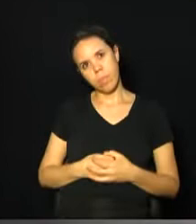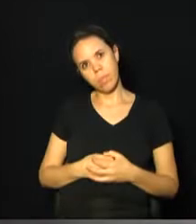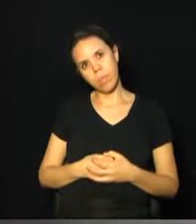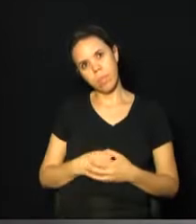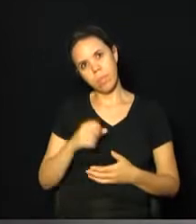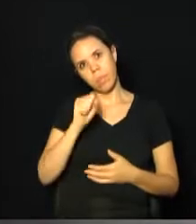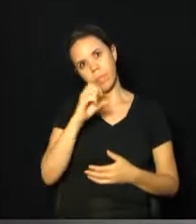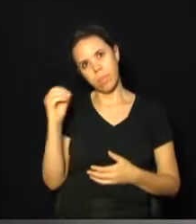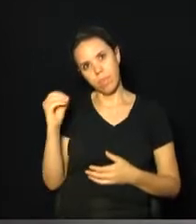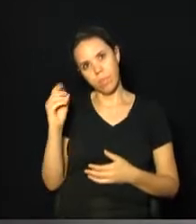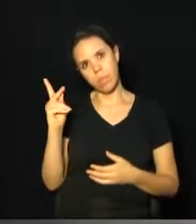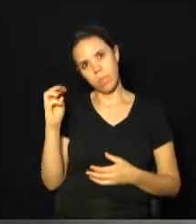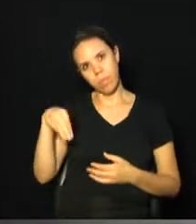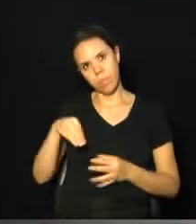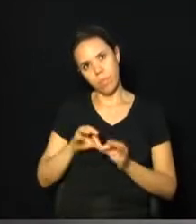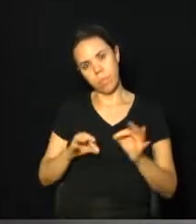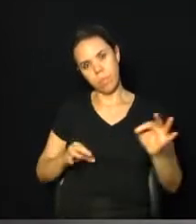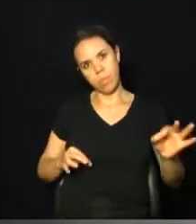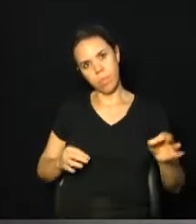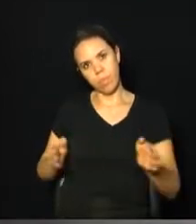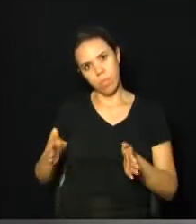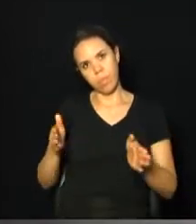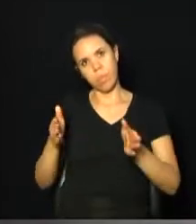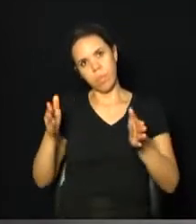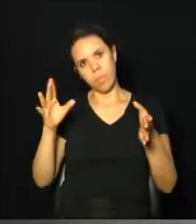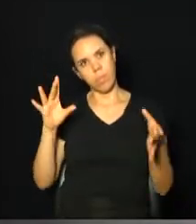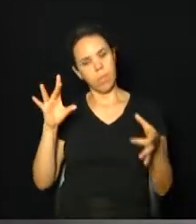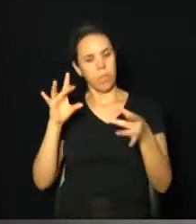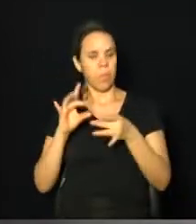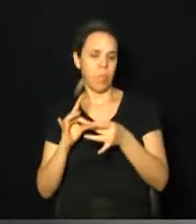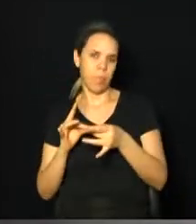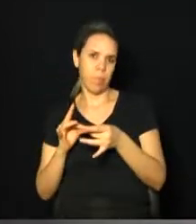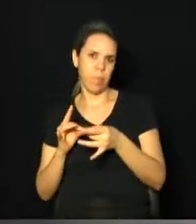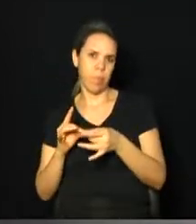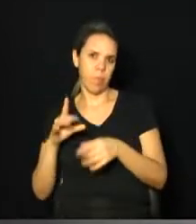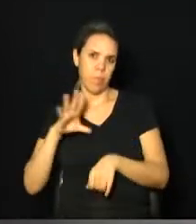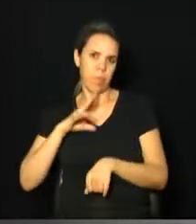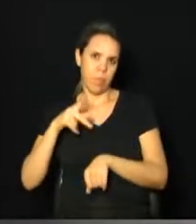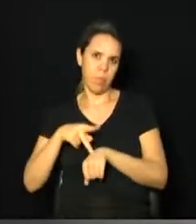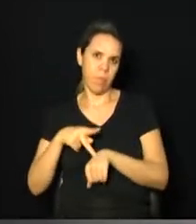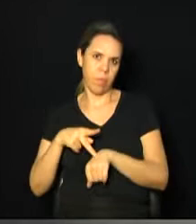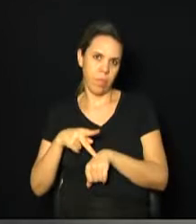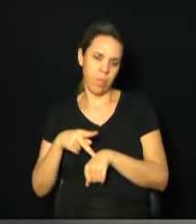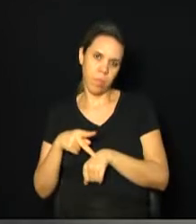uns 80 quilômetros, que são estradas que ligam Pedreira, ligam